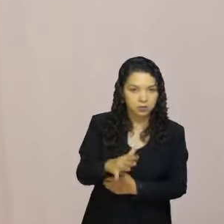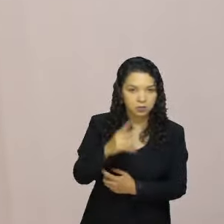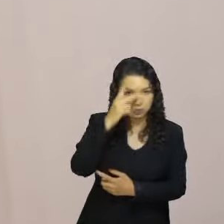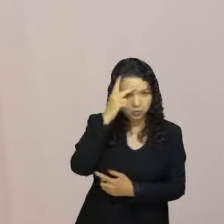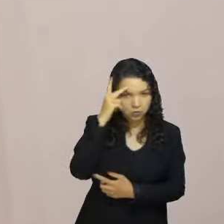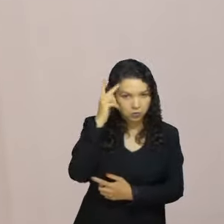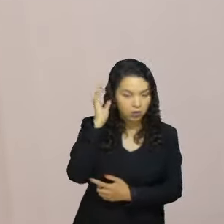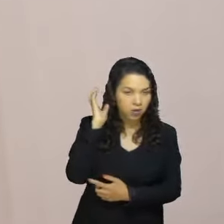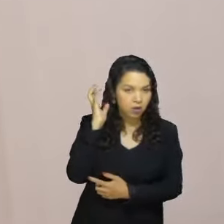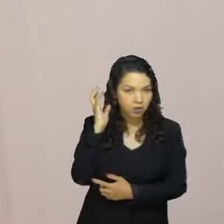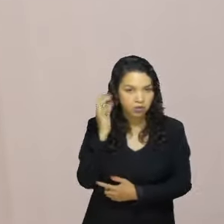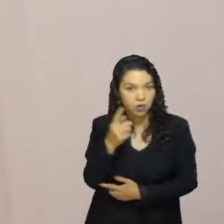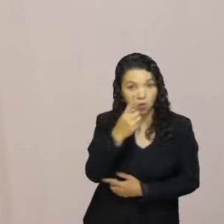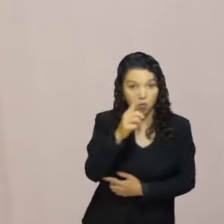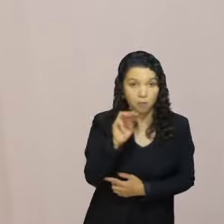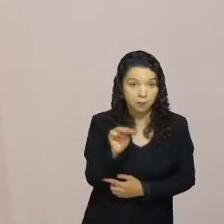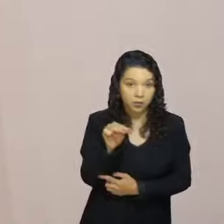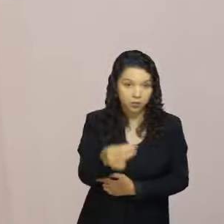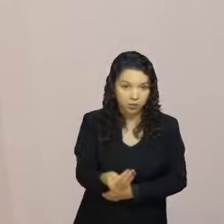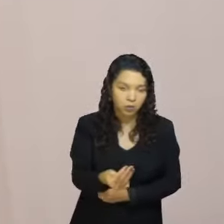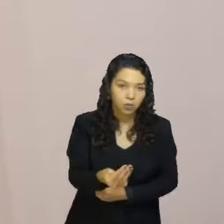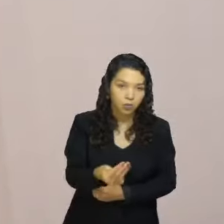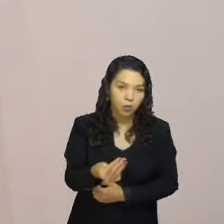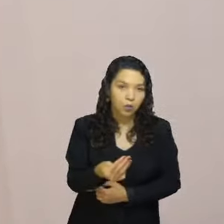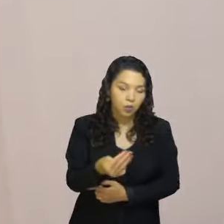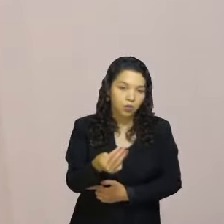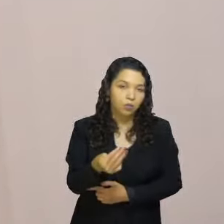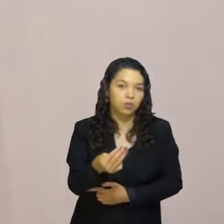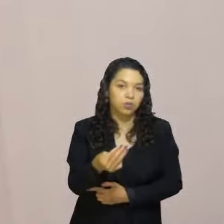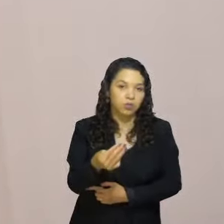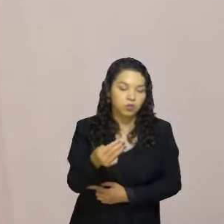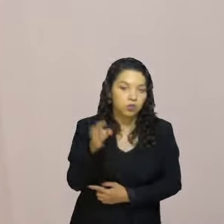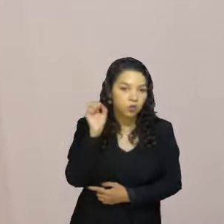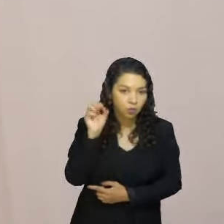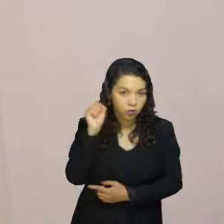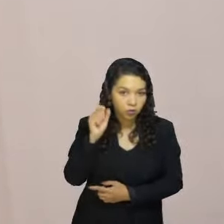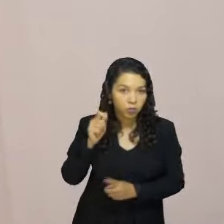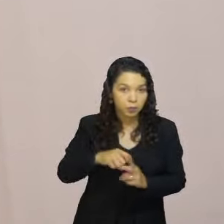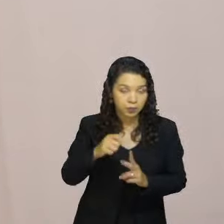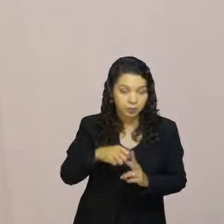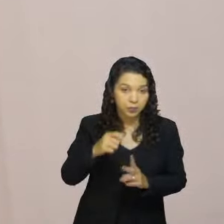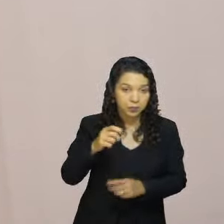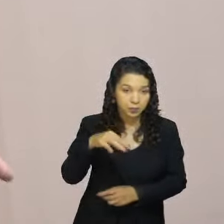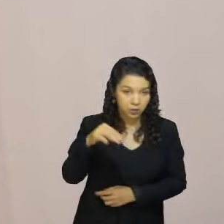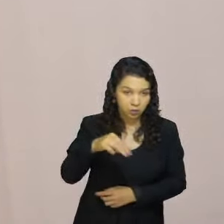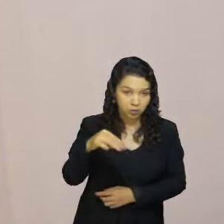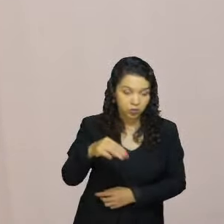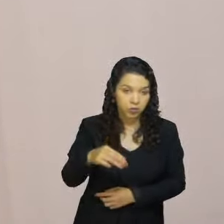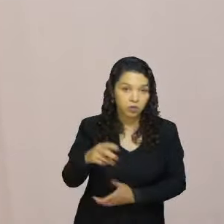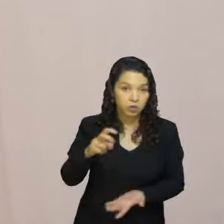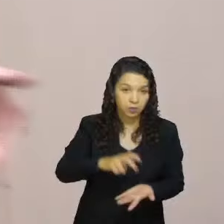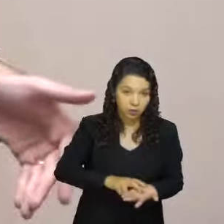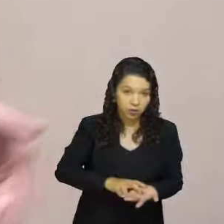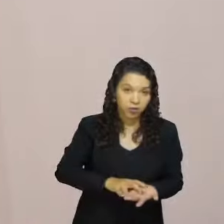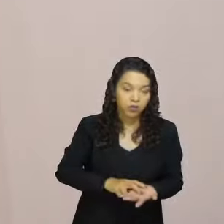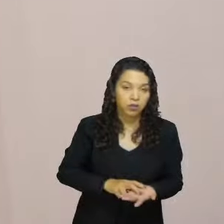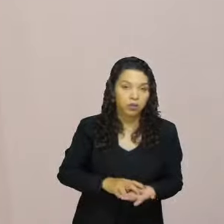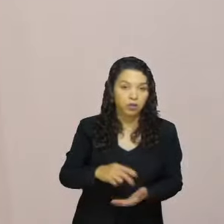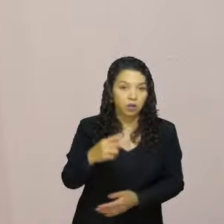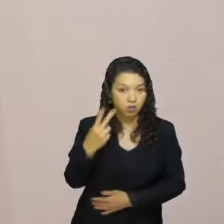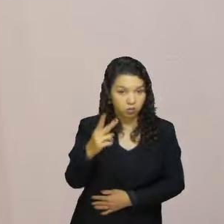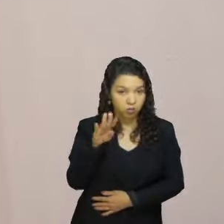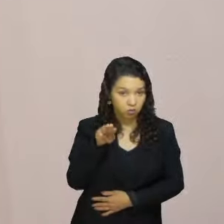rádio é de 1 milhão de ouvintes por minuto, a média do rádio em Santa Catarina. No período da manhã, a média em Santa Catarina é de